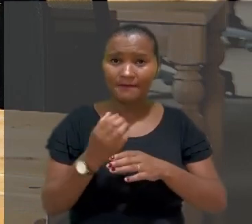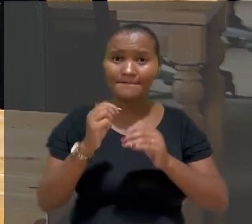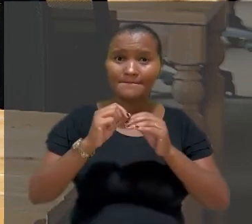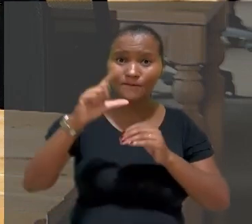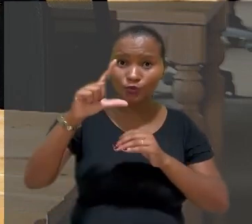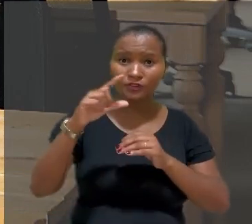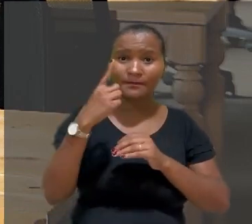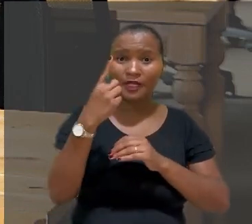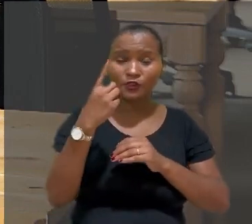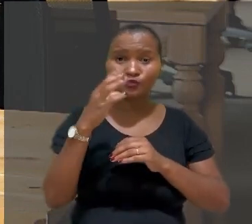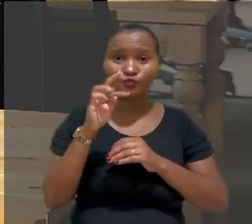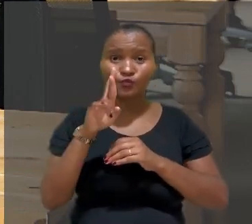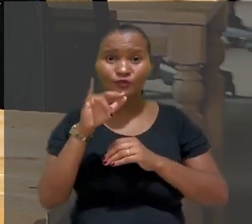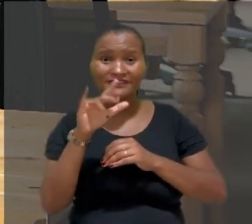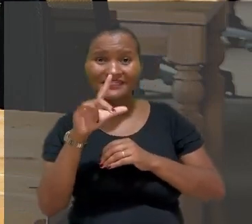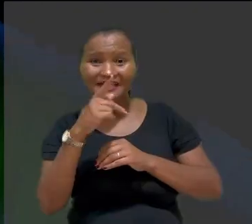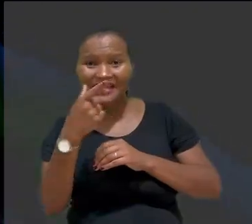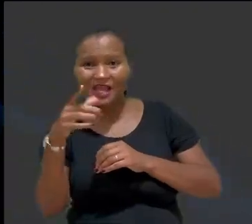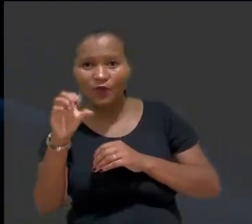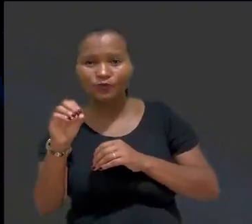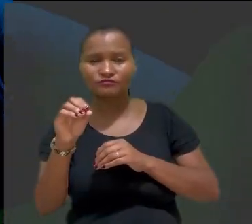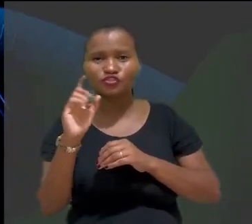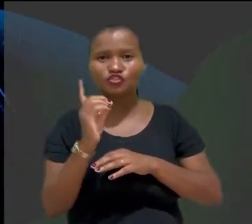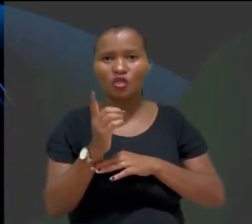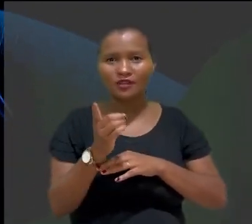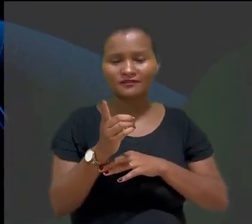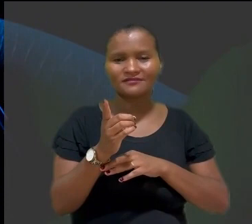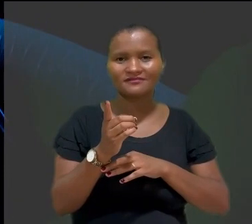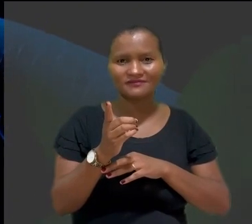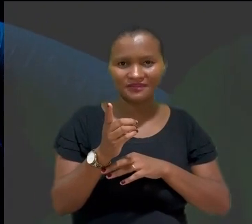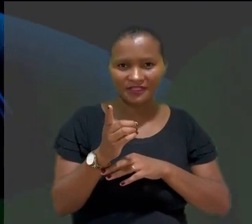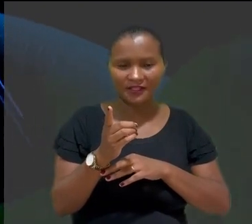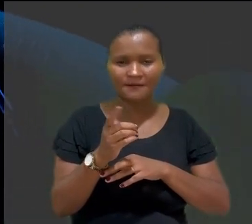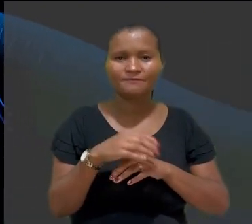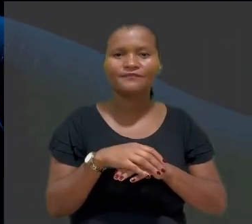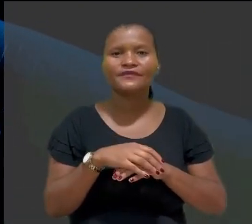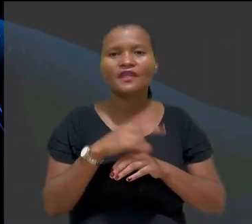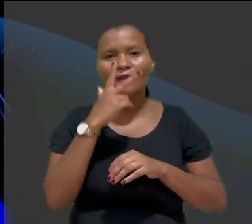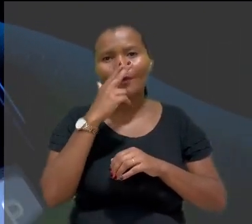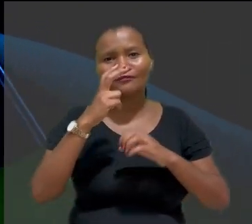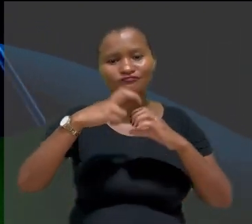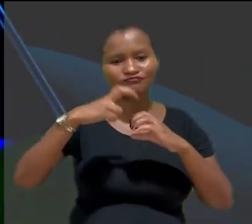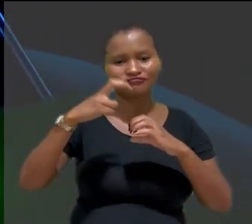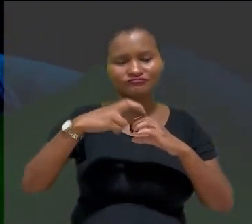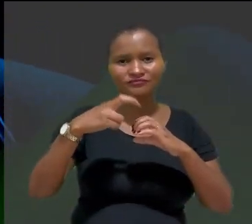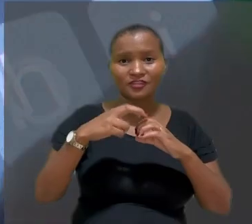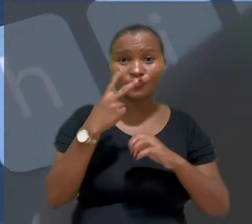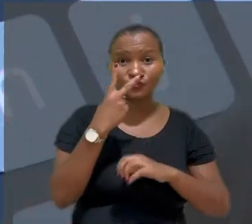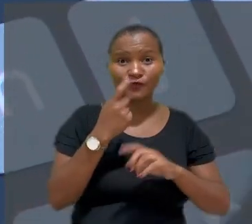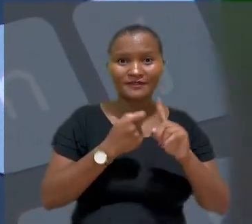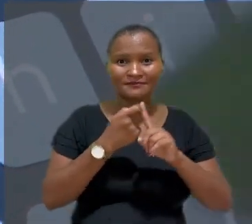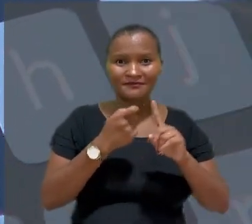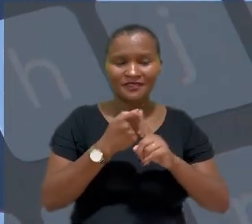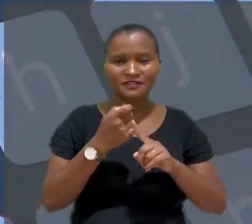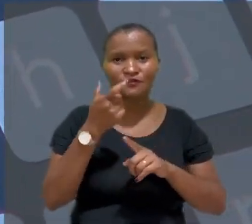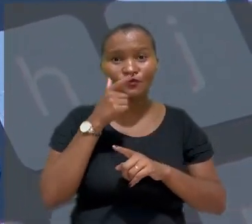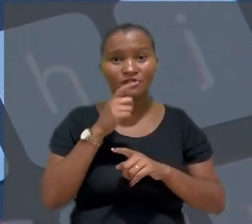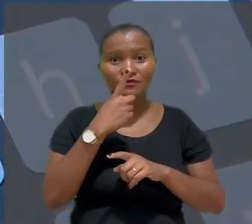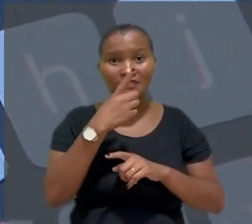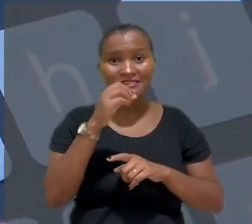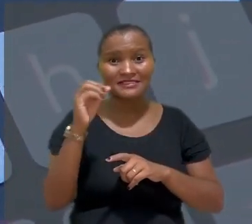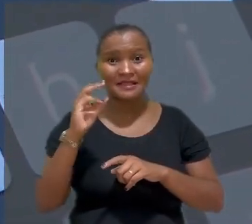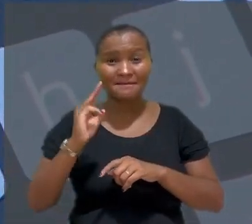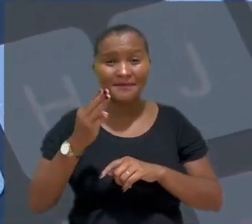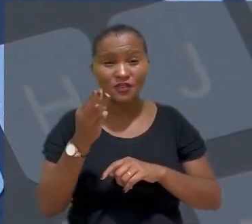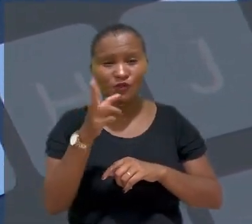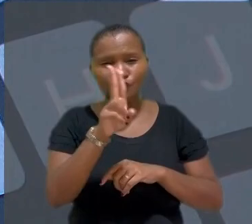de dólares até 2032. Tecnologias de IA generativa como o ChatGPT, que em apenas 2 meses atingiu